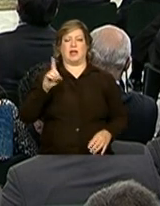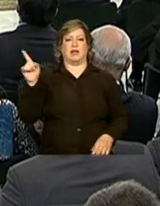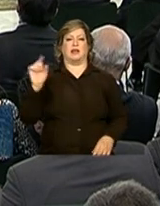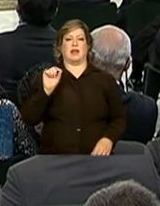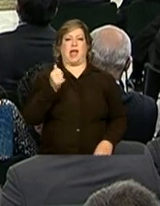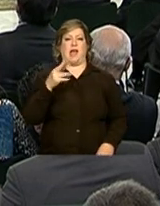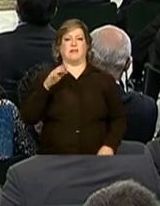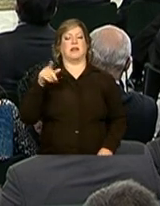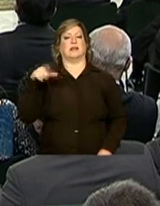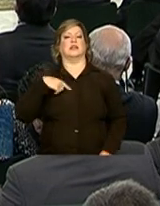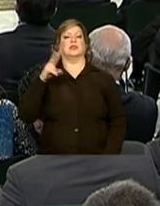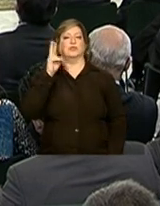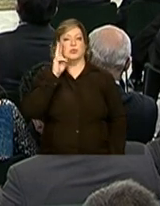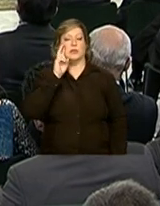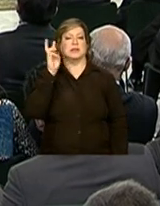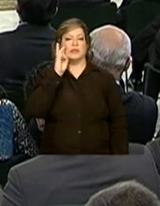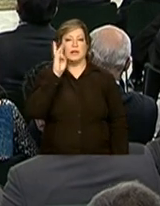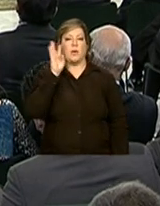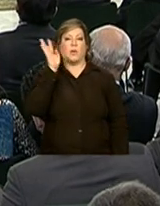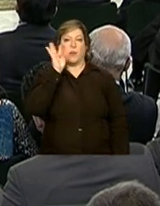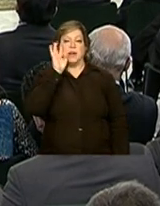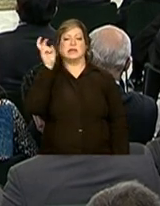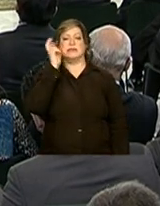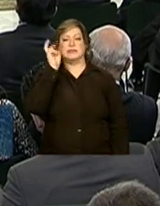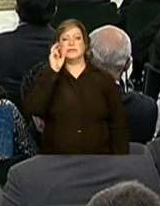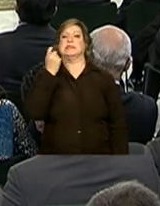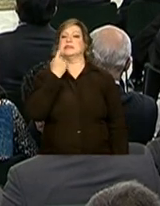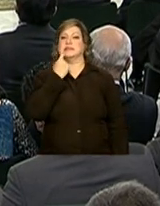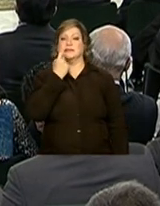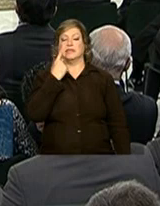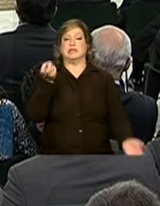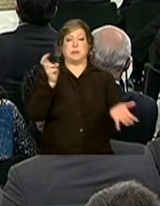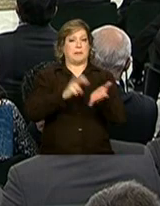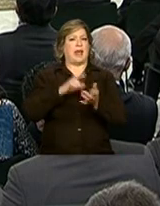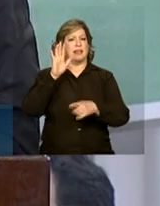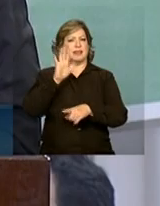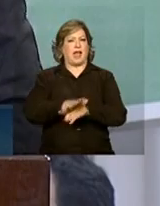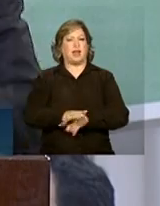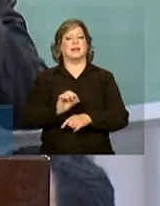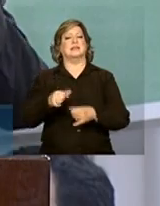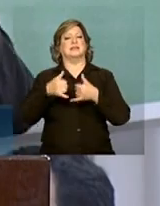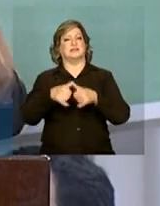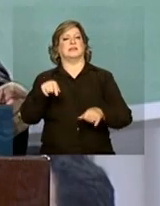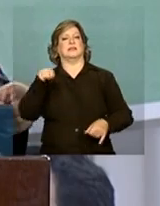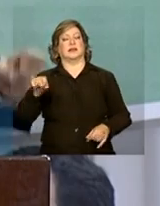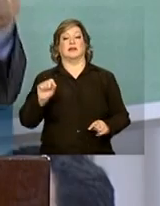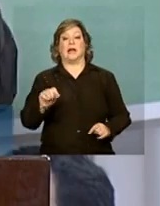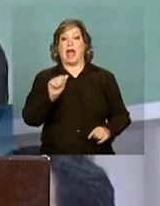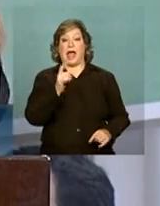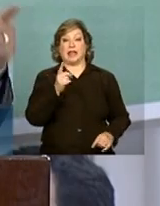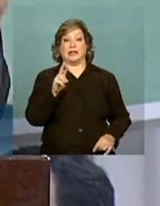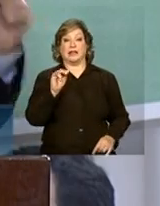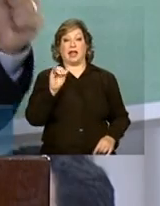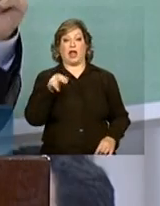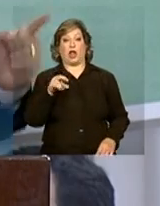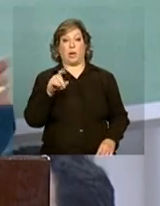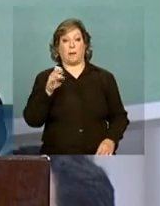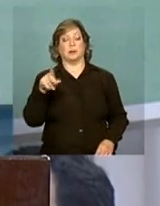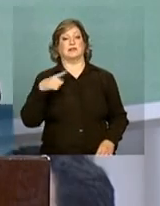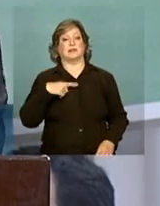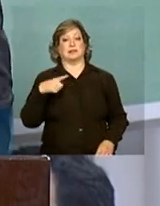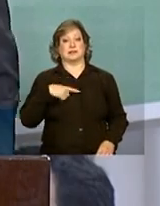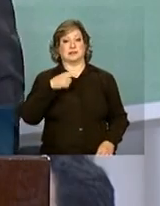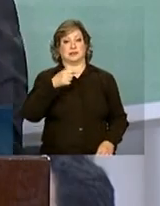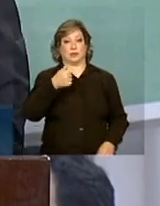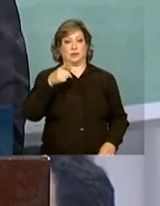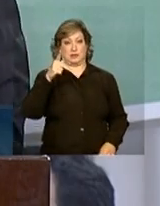segunda, terça, quarta, quinta, sexta, de manhã e de tarde. Lá em Adrianópolis, a 71 quilômetros de